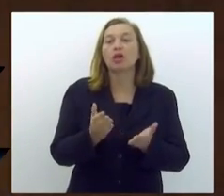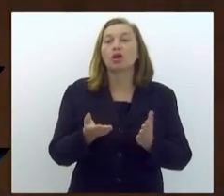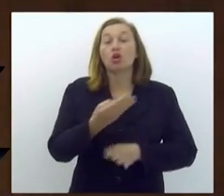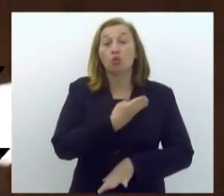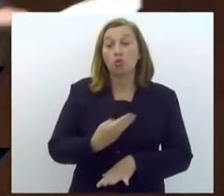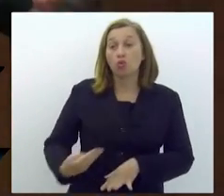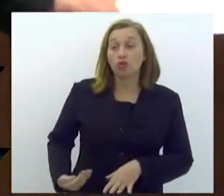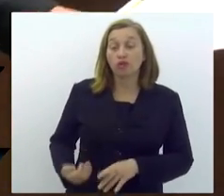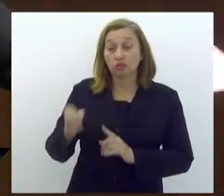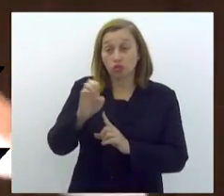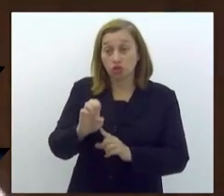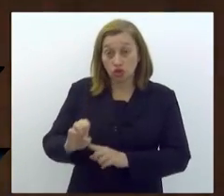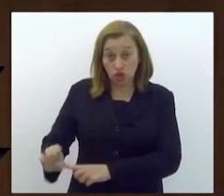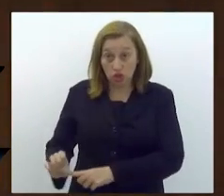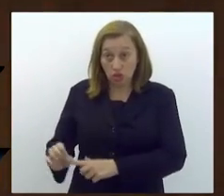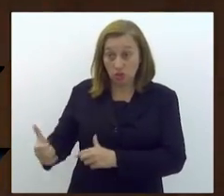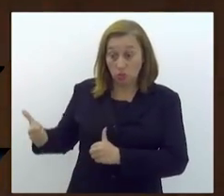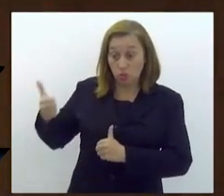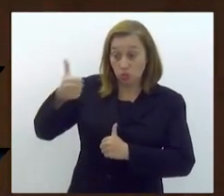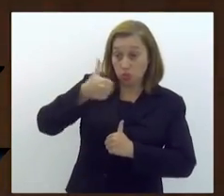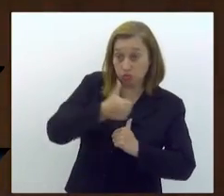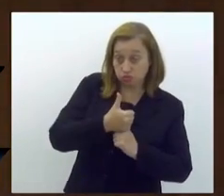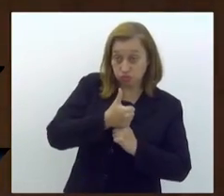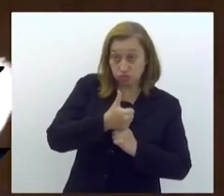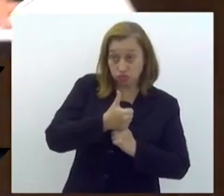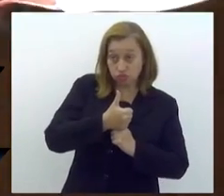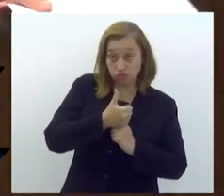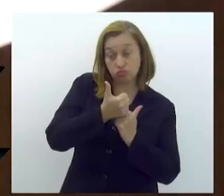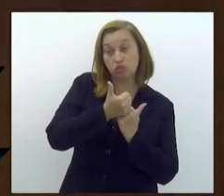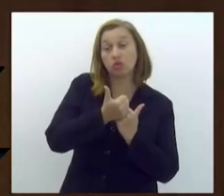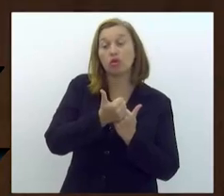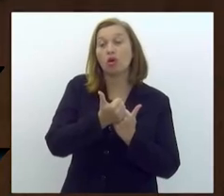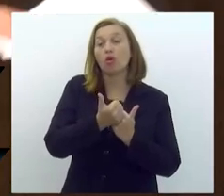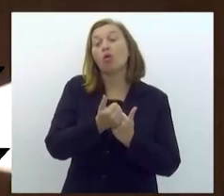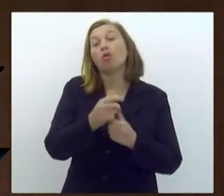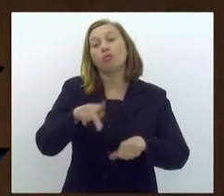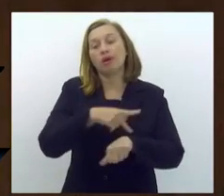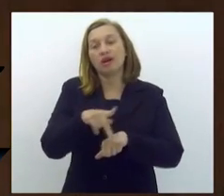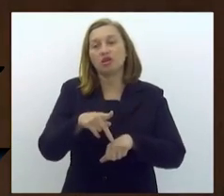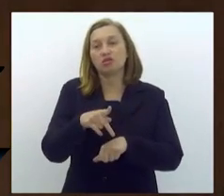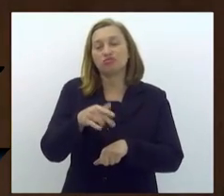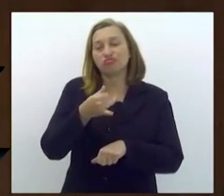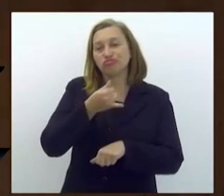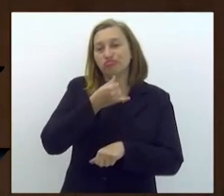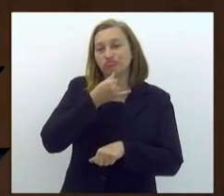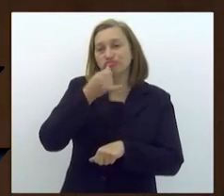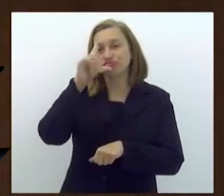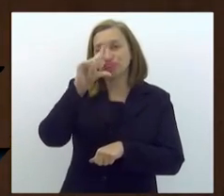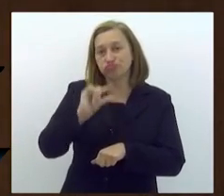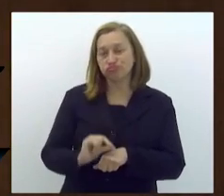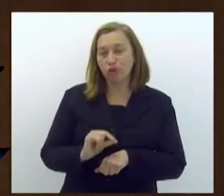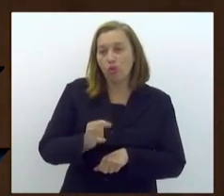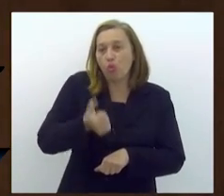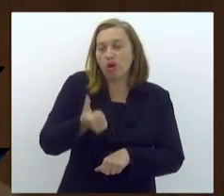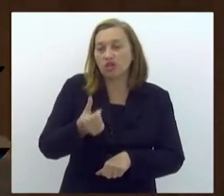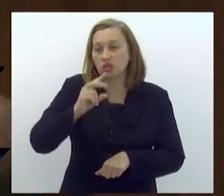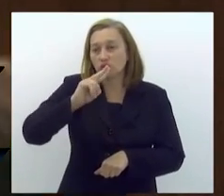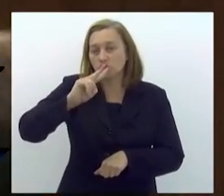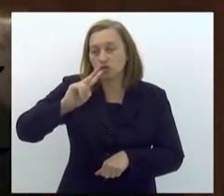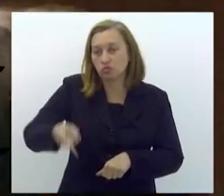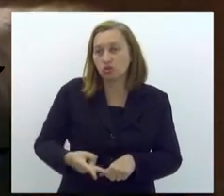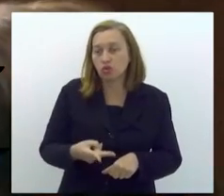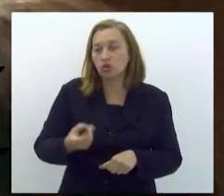de esquerda assumiu o nosso país infelizmente reduzindo em quase 2 milhões o número de